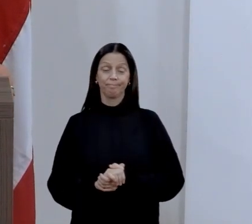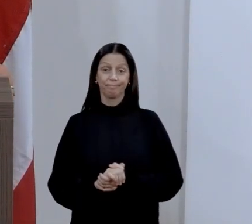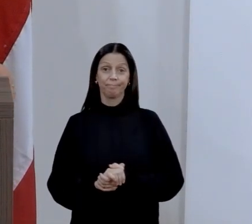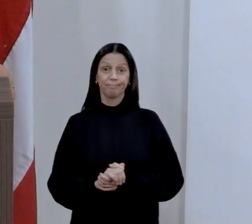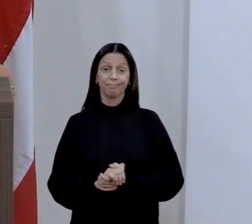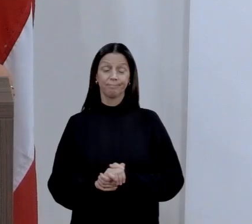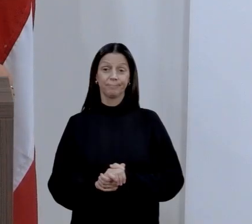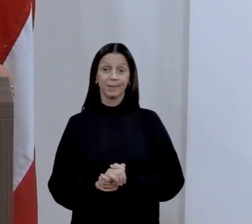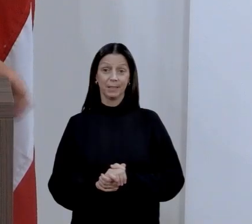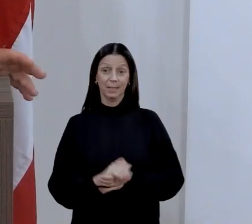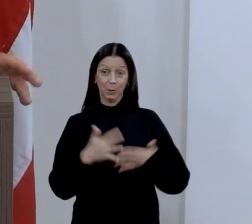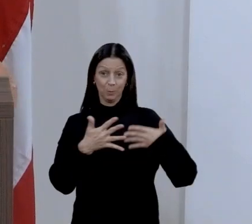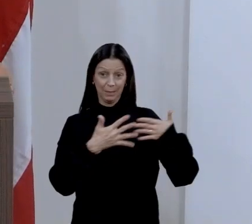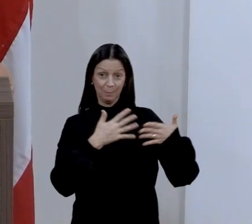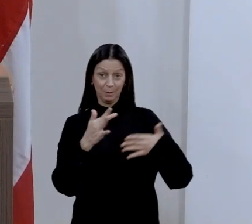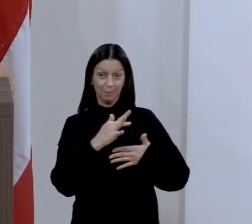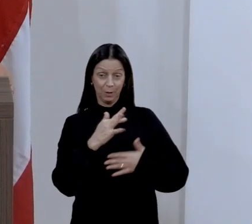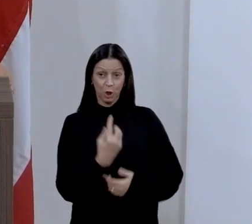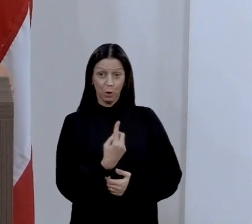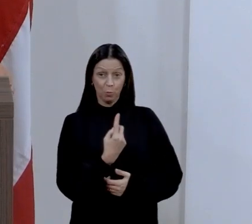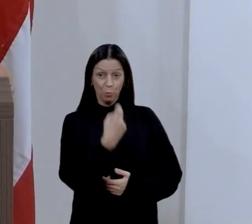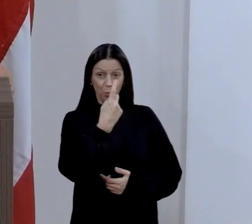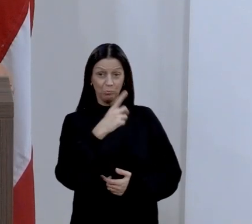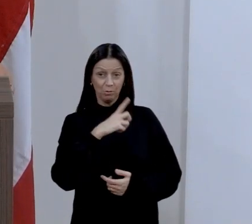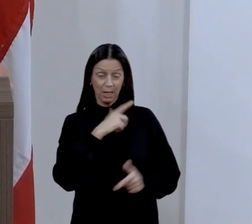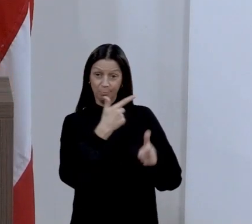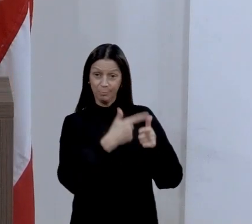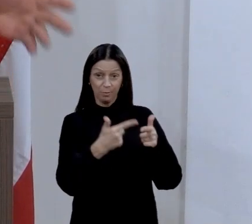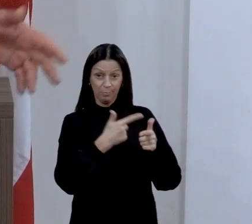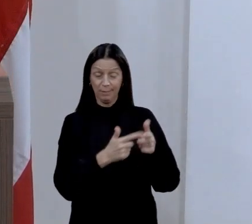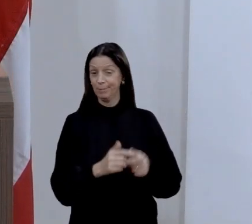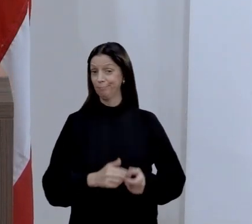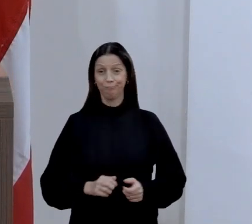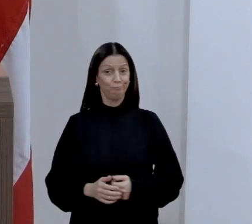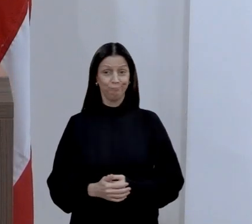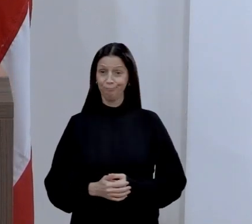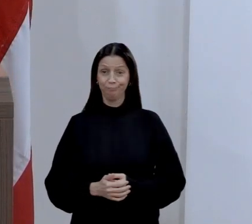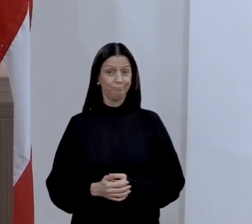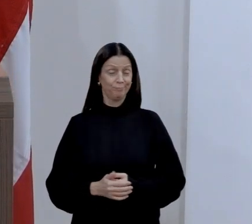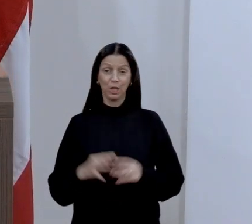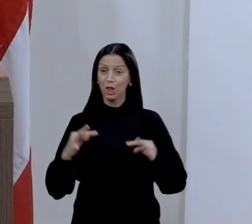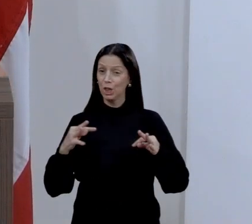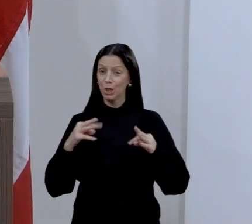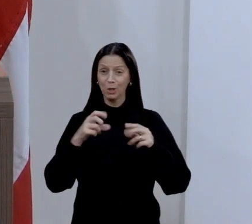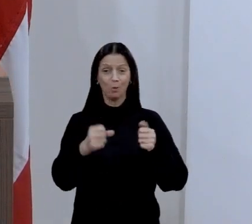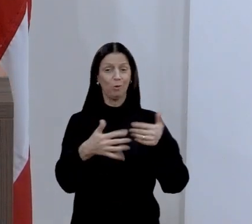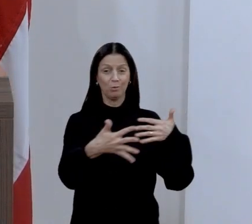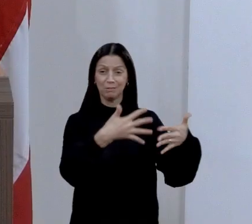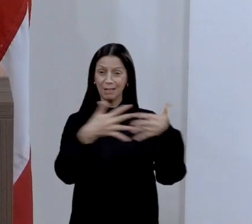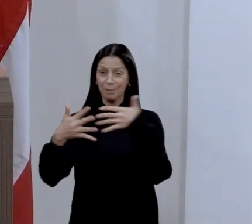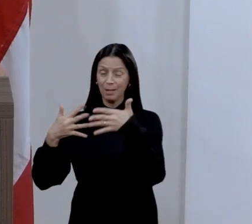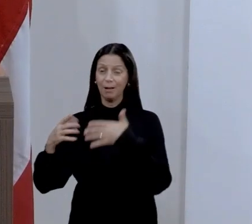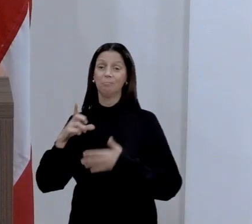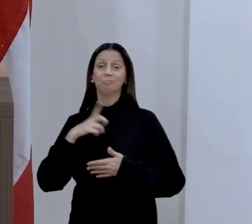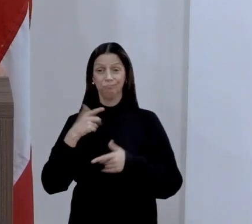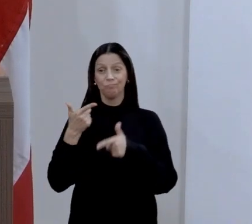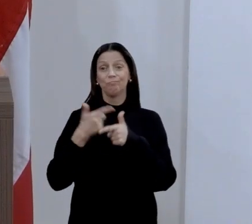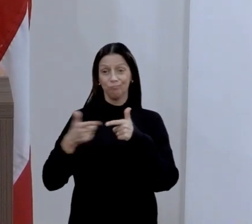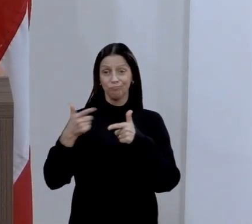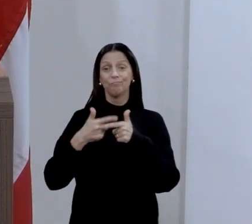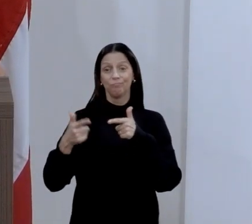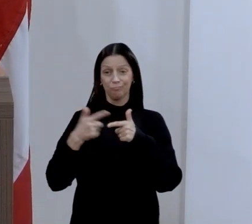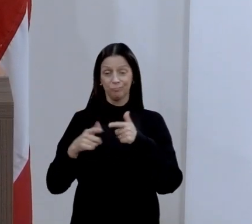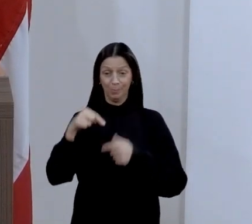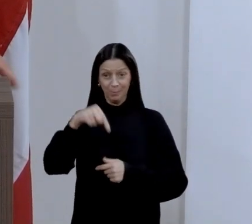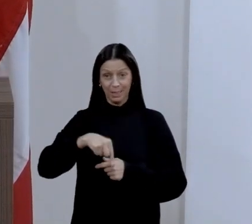desse telhado, desse terminal, né? São vários terminais aí, aliás, praticamente todos os terminais aí com problema, né? No